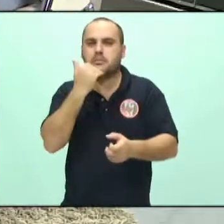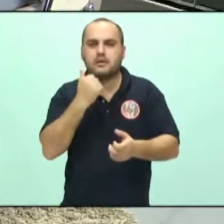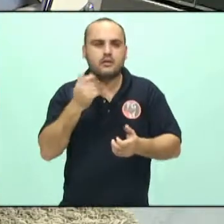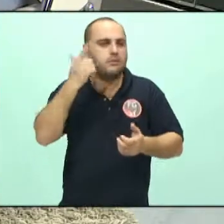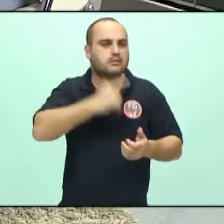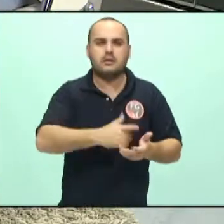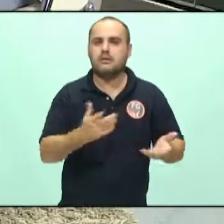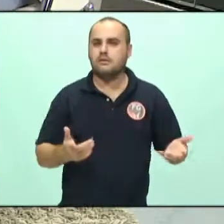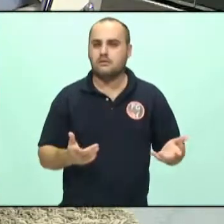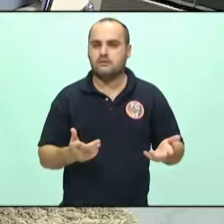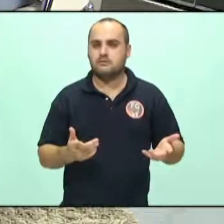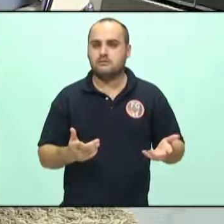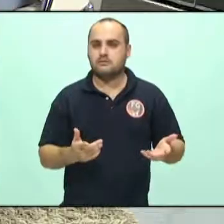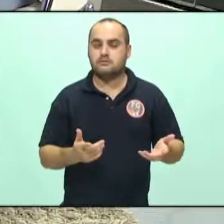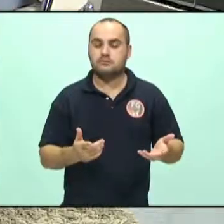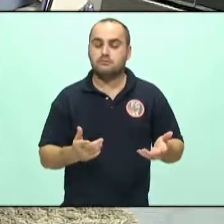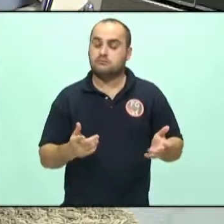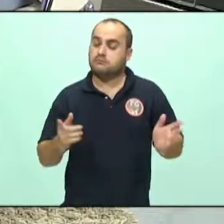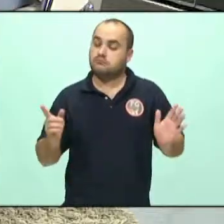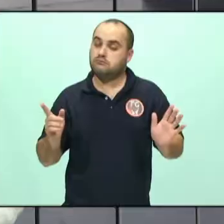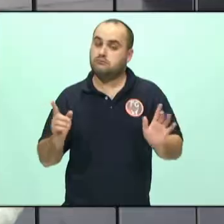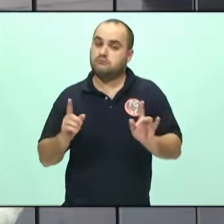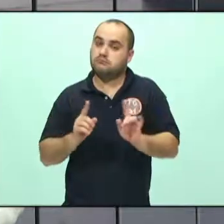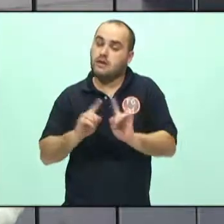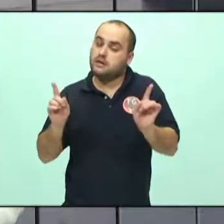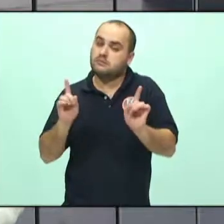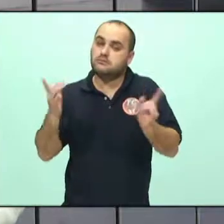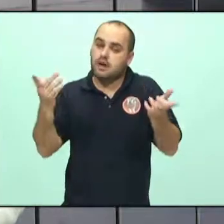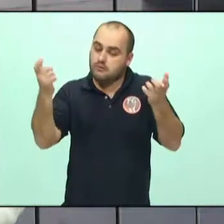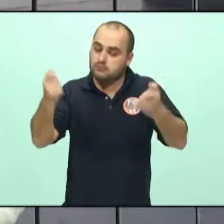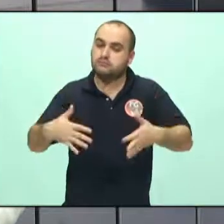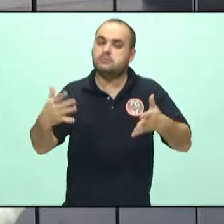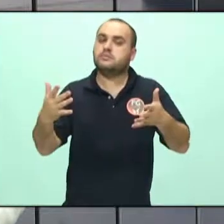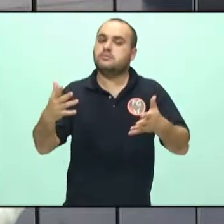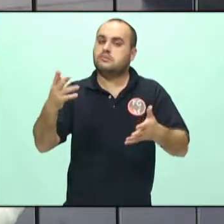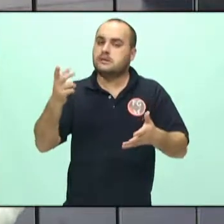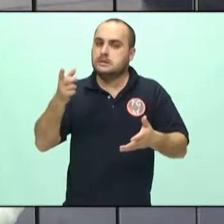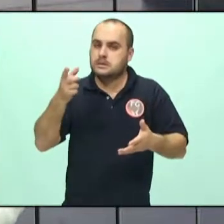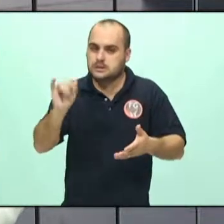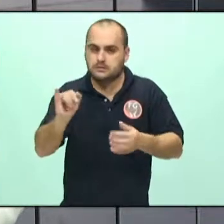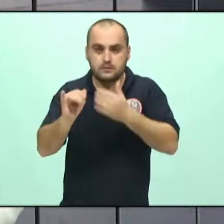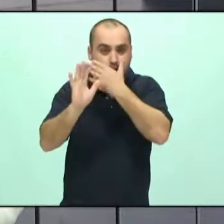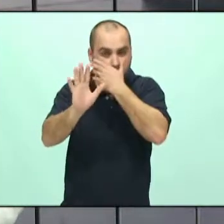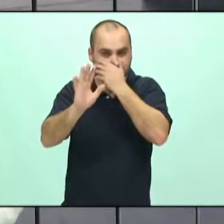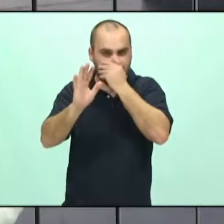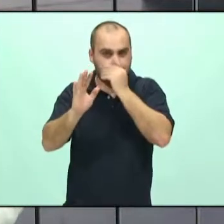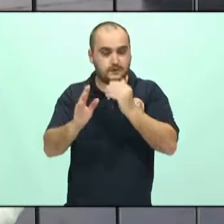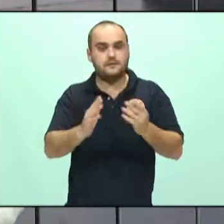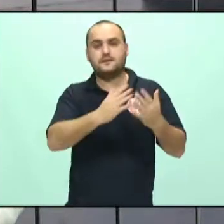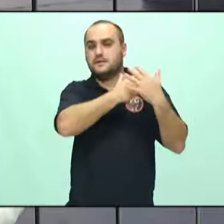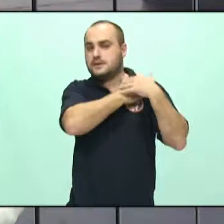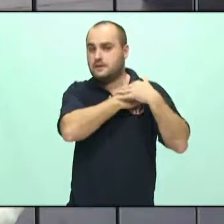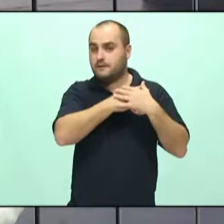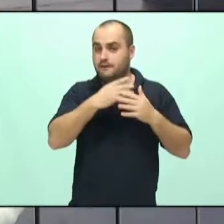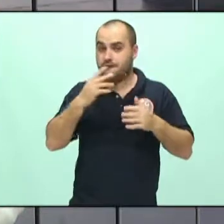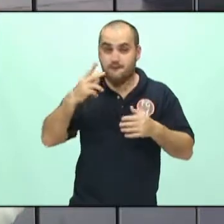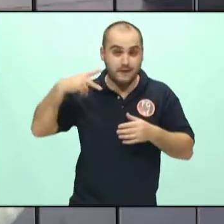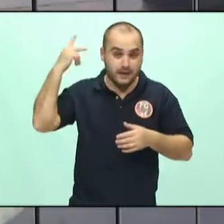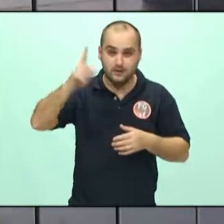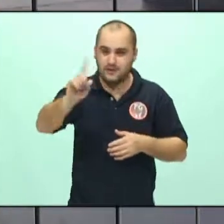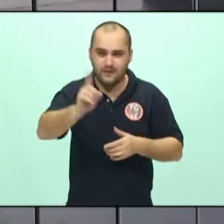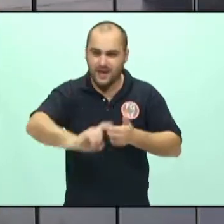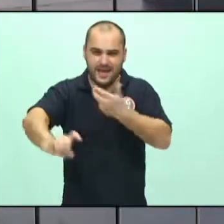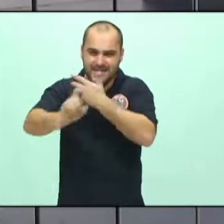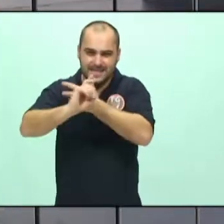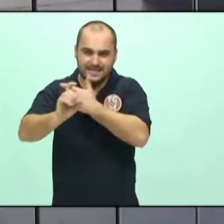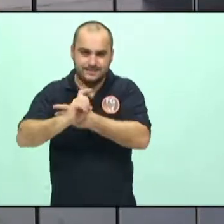né? Mas... Estamos aí, vamos. Perfeito. É o que eu digo, a gente continua o que não cabe, porque assim, a função do vereador não é executar. Isso aí é legal,